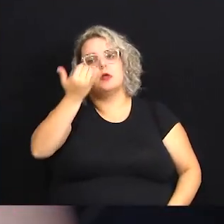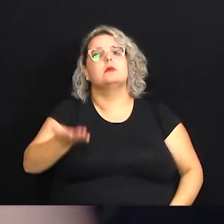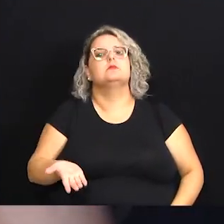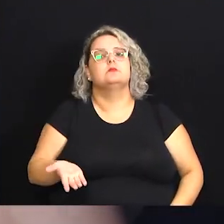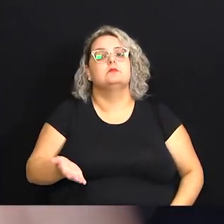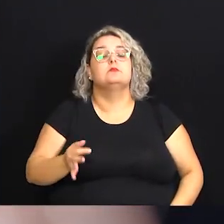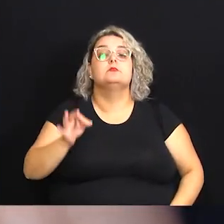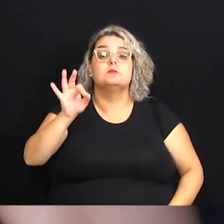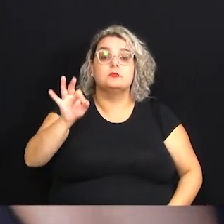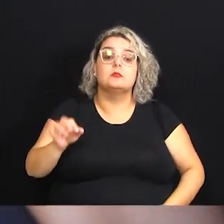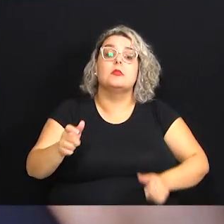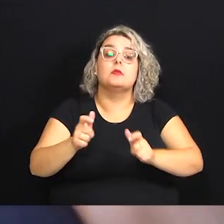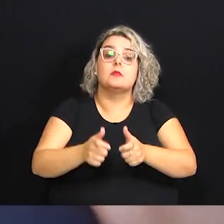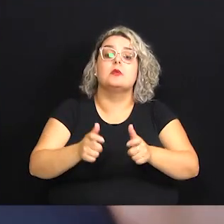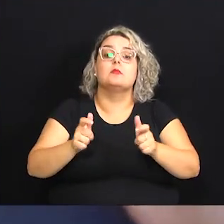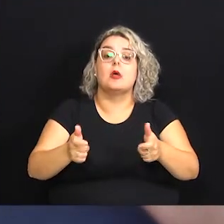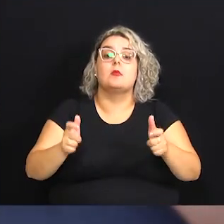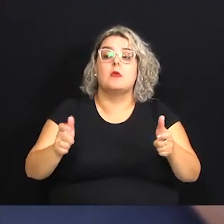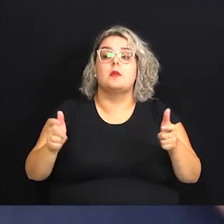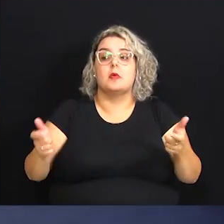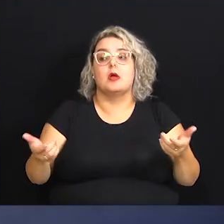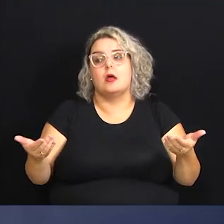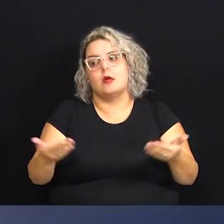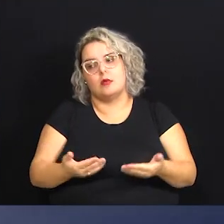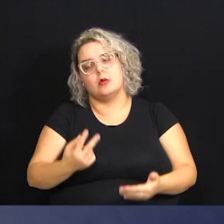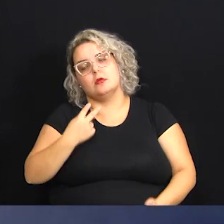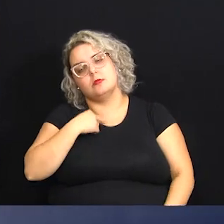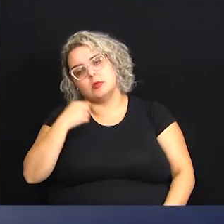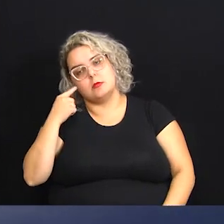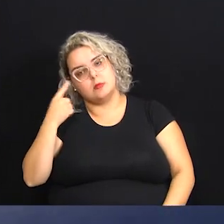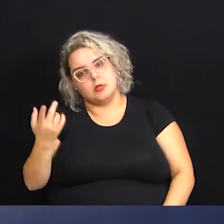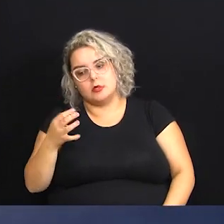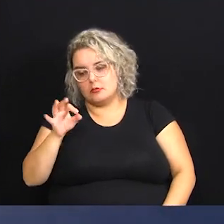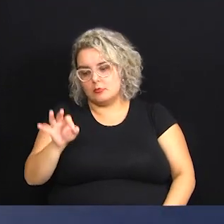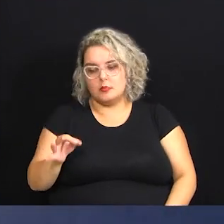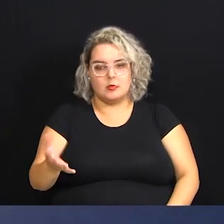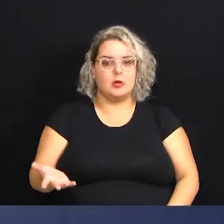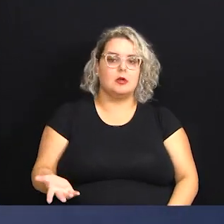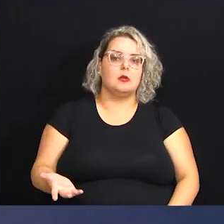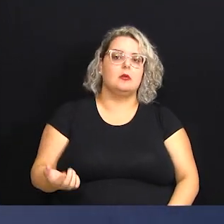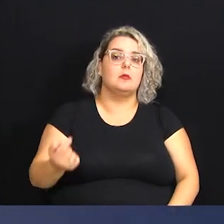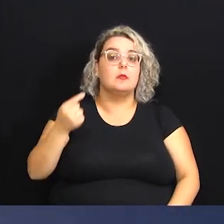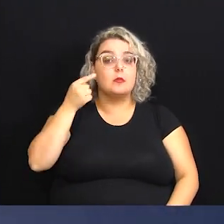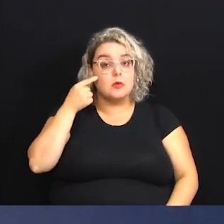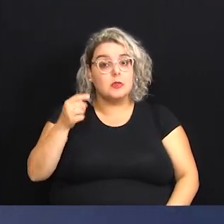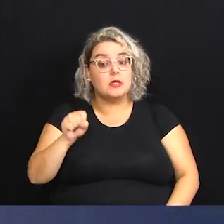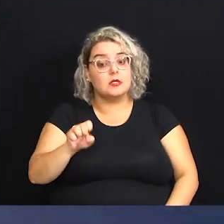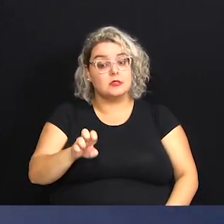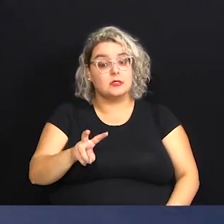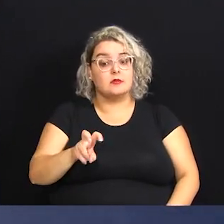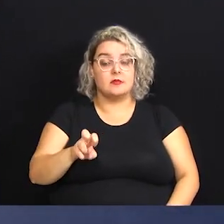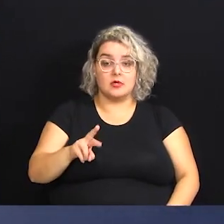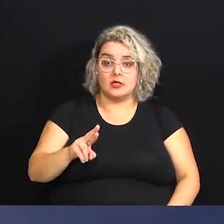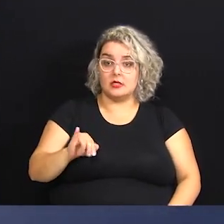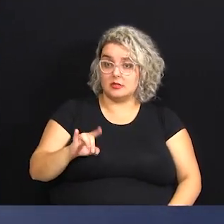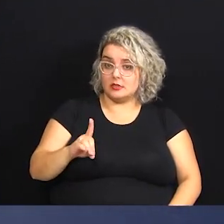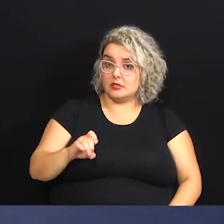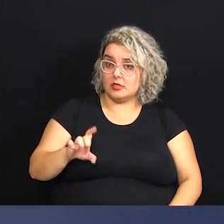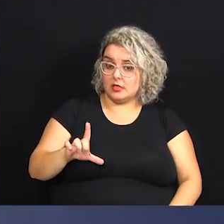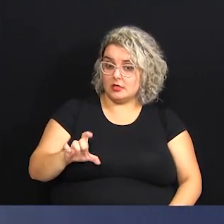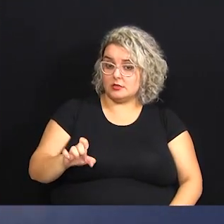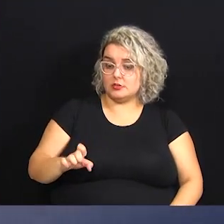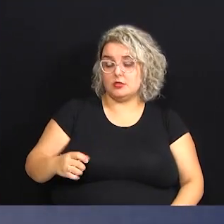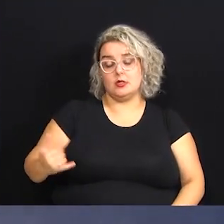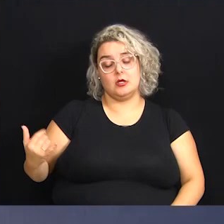as probabilidades vão aumentando. Agora eu não posso só pensar em probabilidade, eu tenho que pensar na severidade. Eu